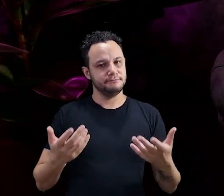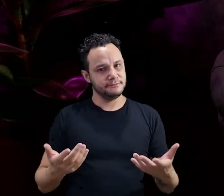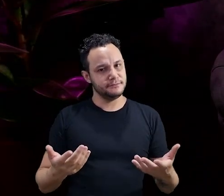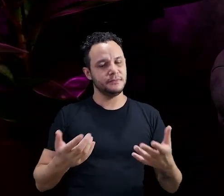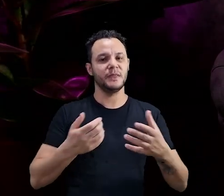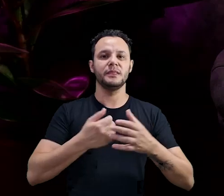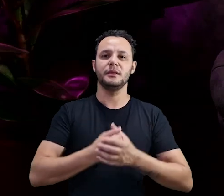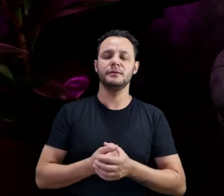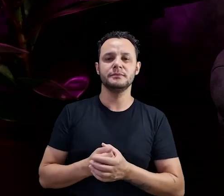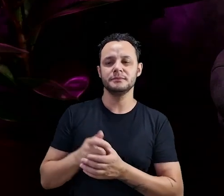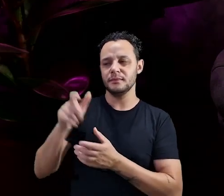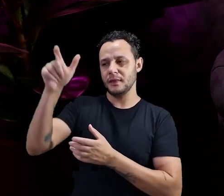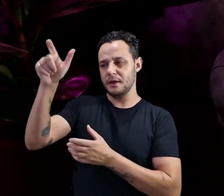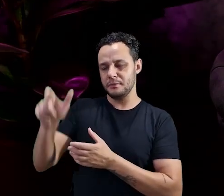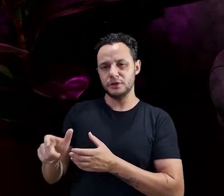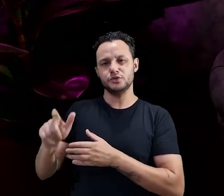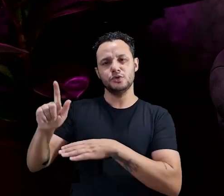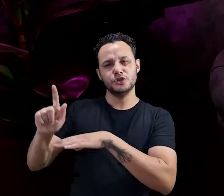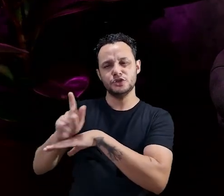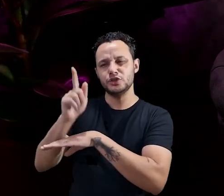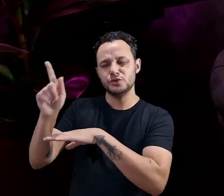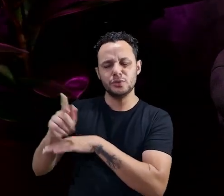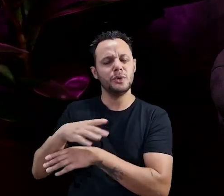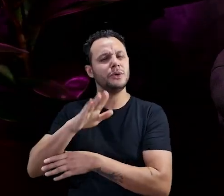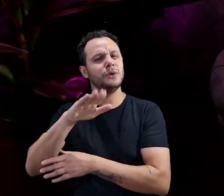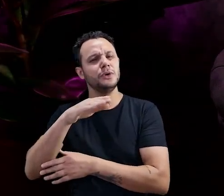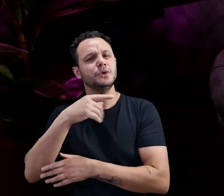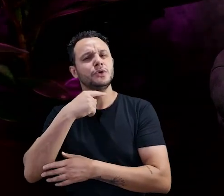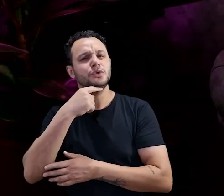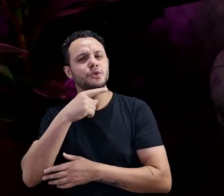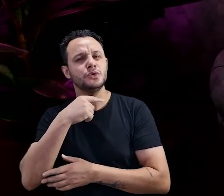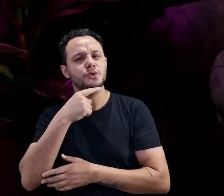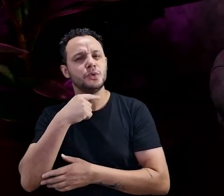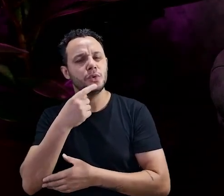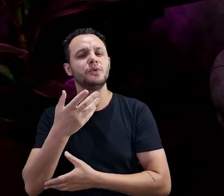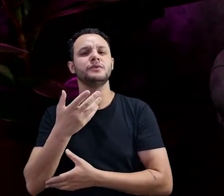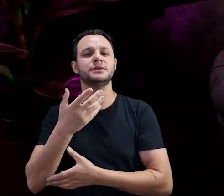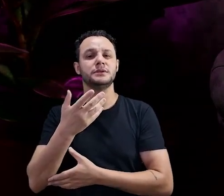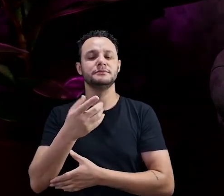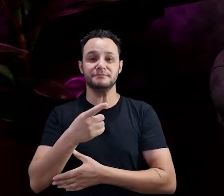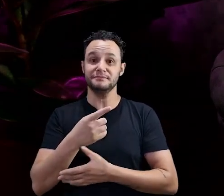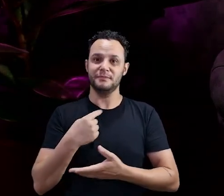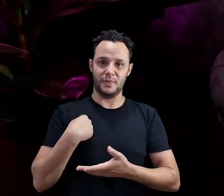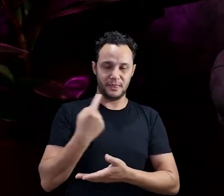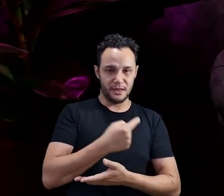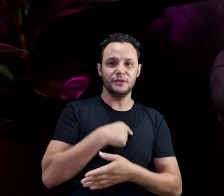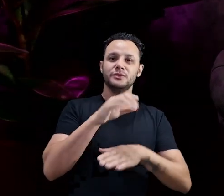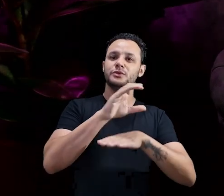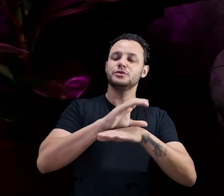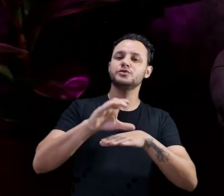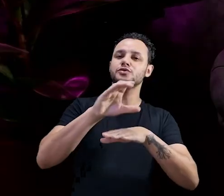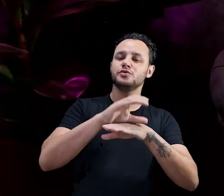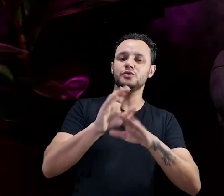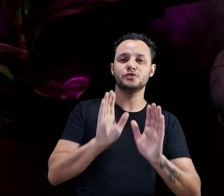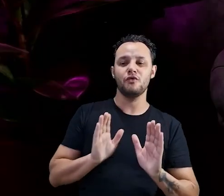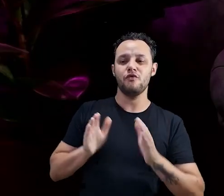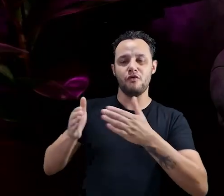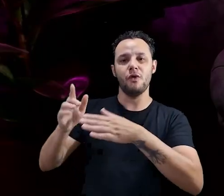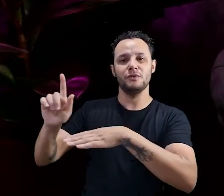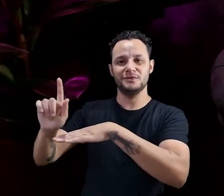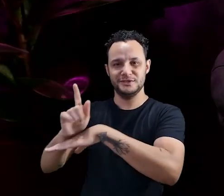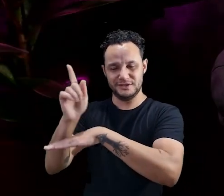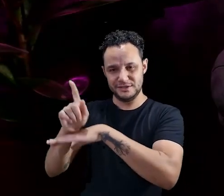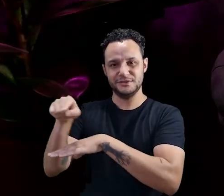Bom, então, caso o gestor ainda tenha dúvida, e é muito importante porque o nosso curso visa trabalhar com a educação inclusiva